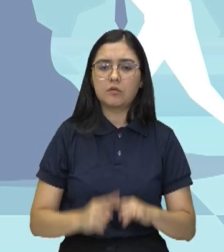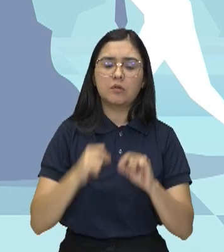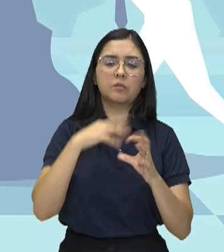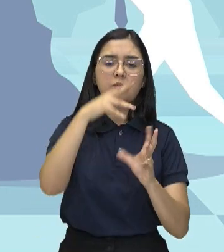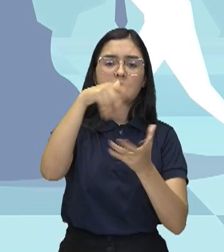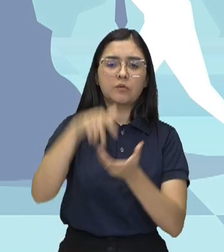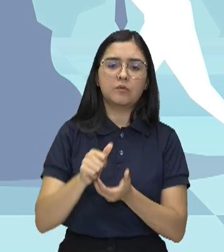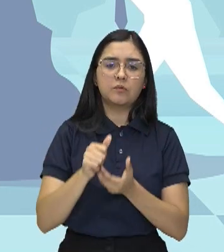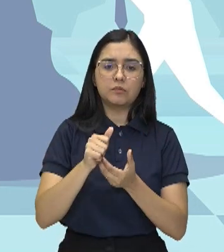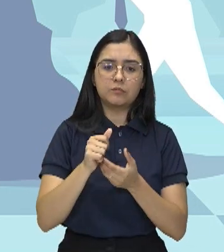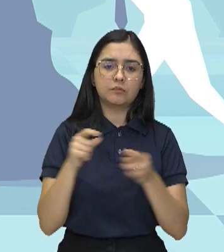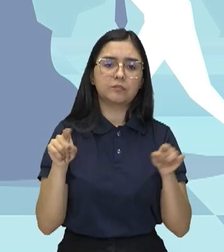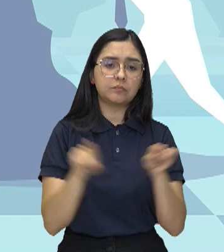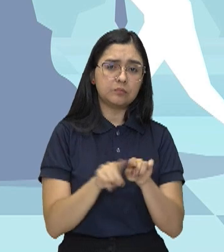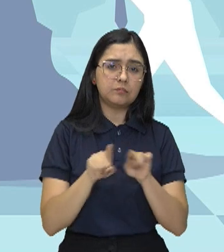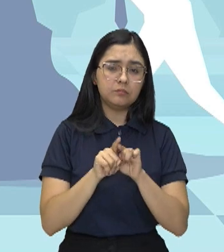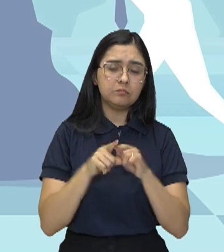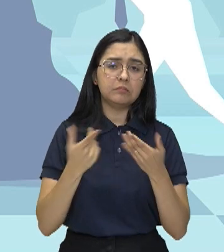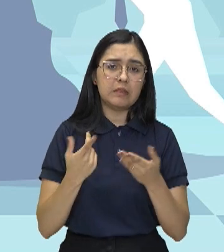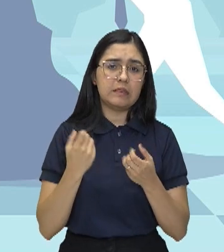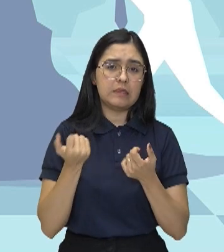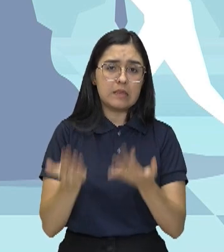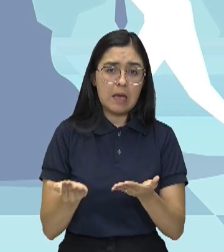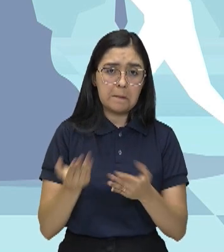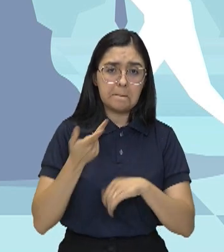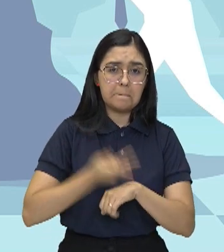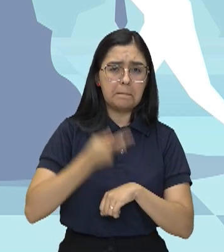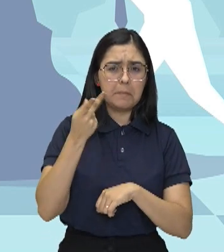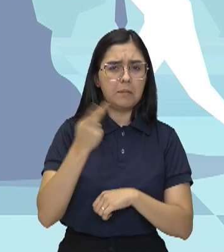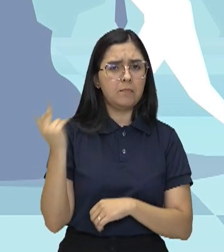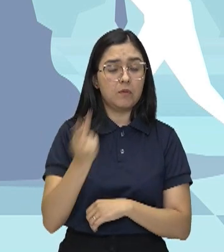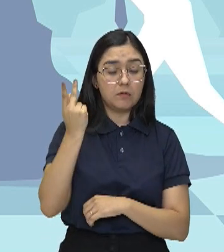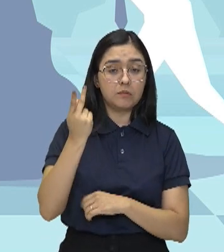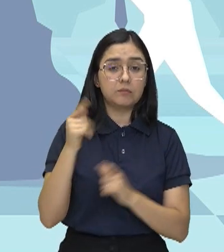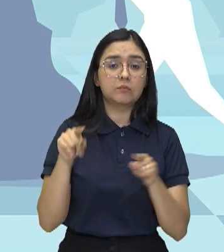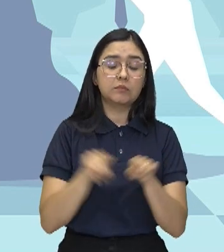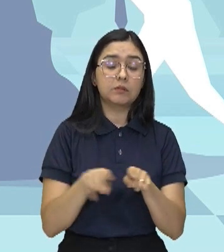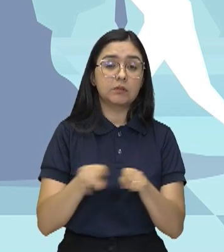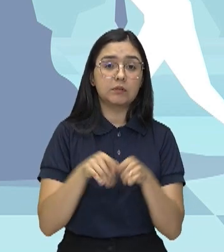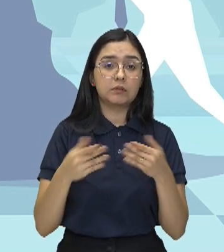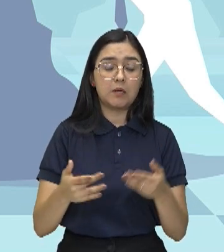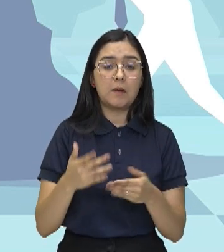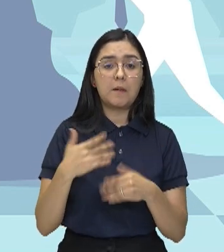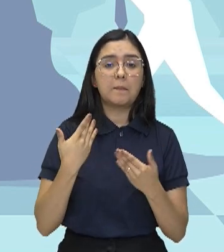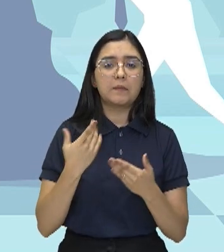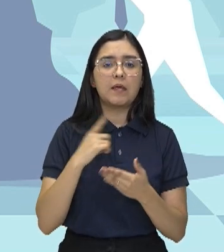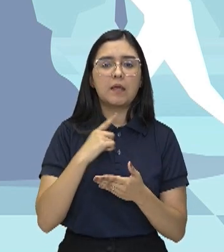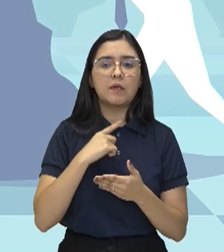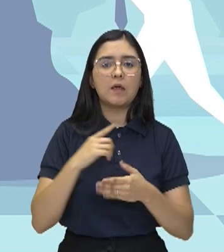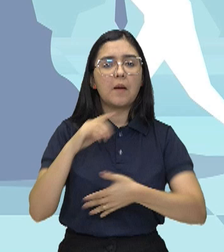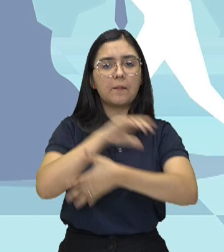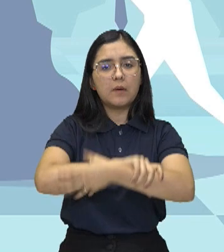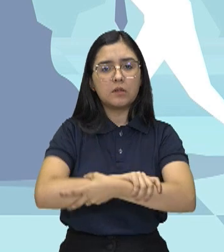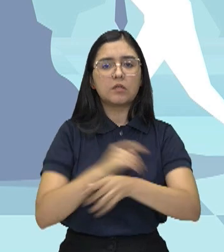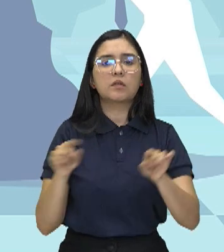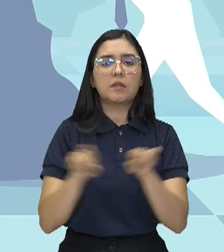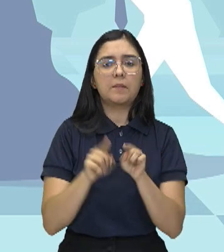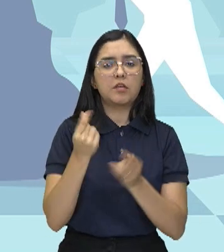Chess Tour oferecem premiações significativas, atraindo patrocínios e